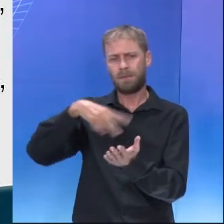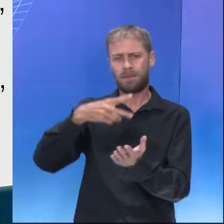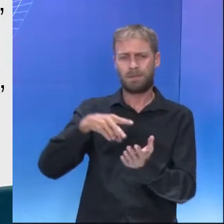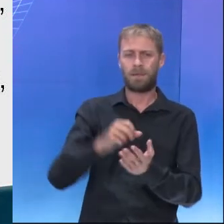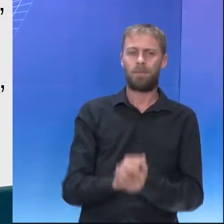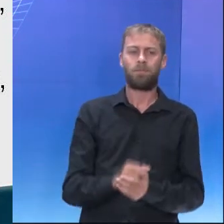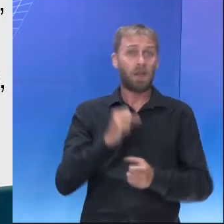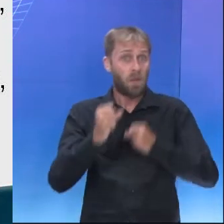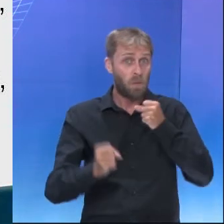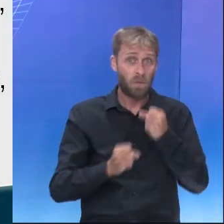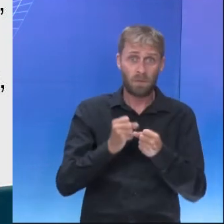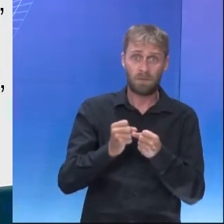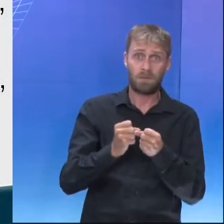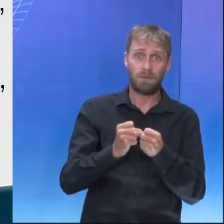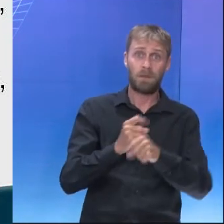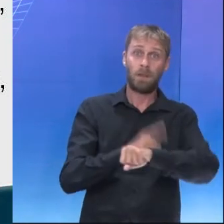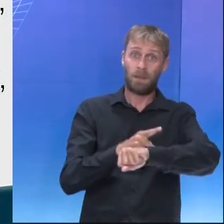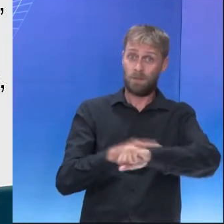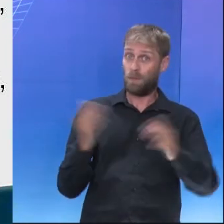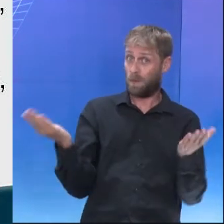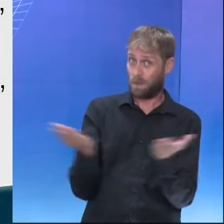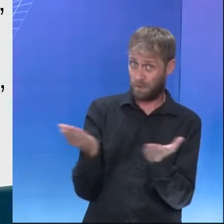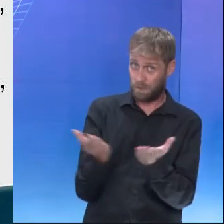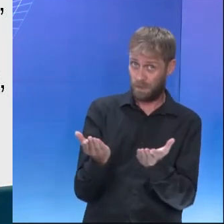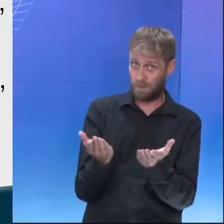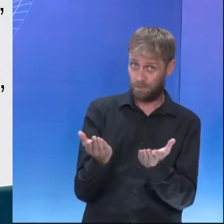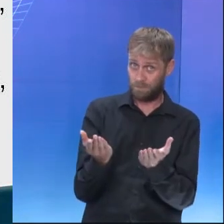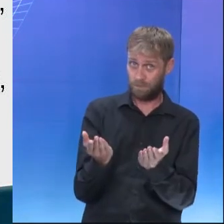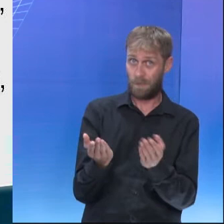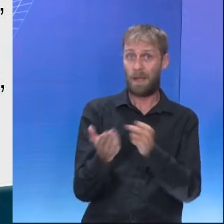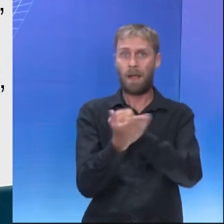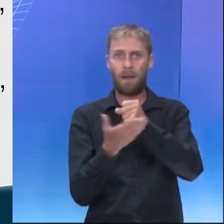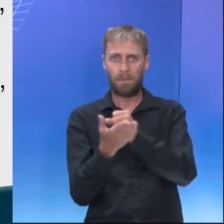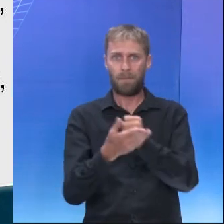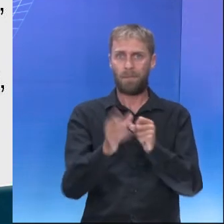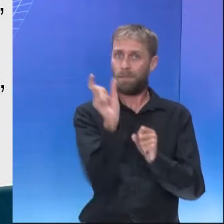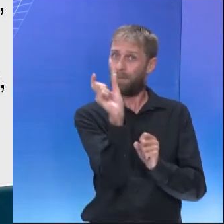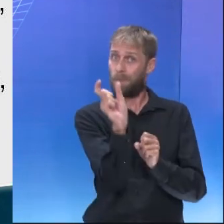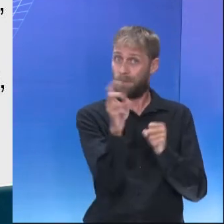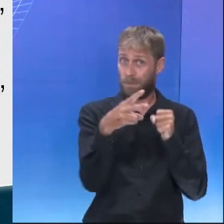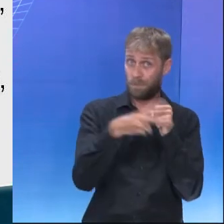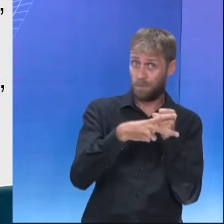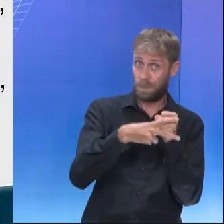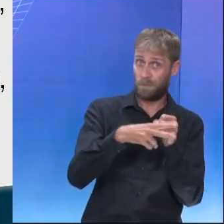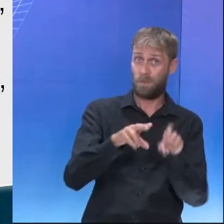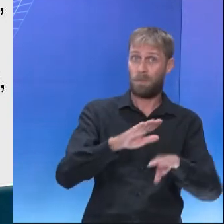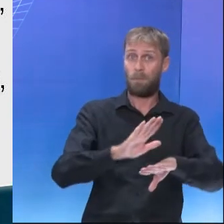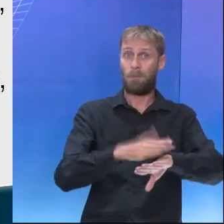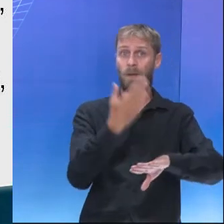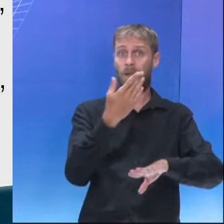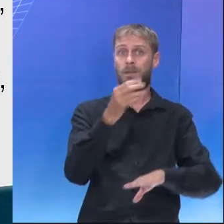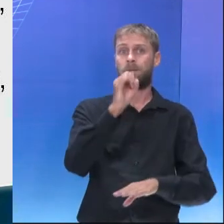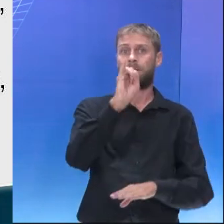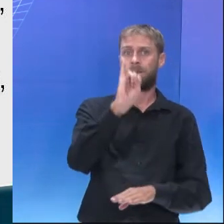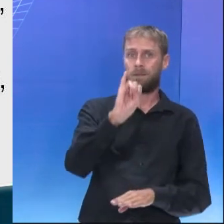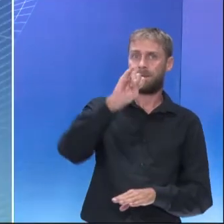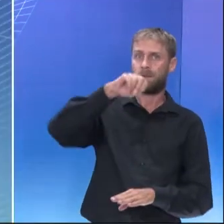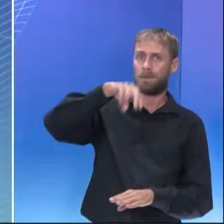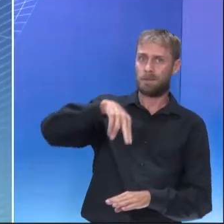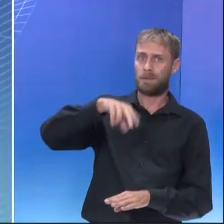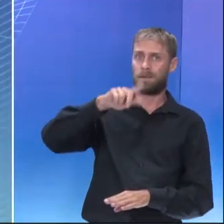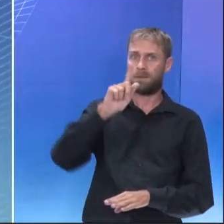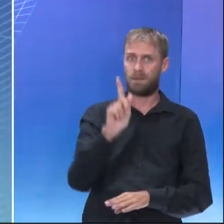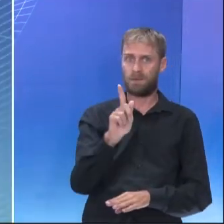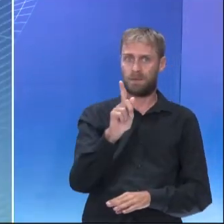Eles vão formar com o verbo, né, a base do verbo, mais ing. Por exemplo, o verbo sing.